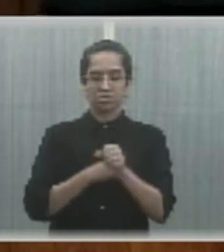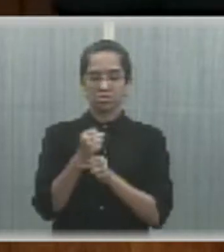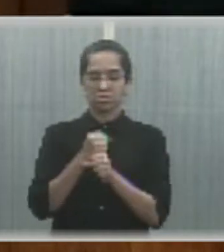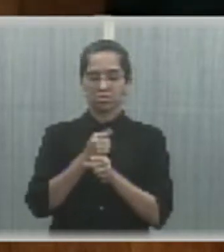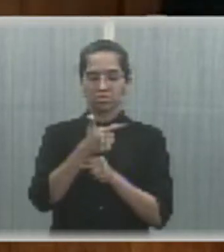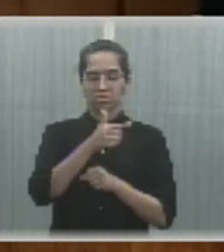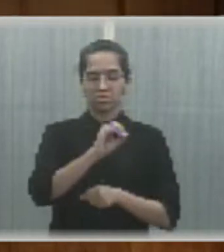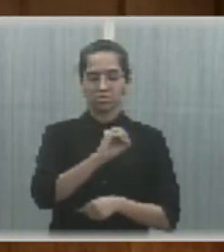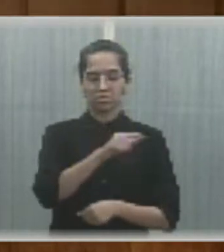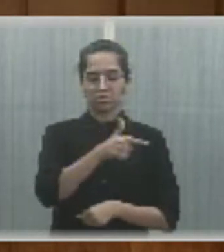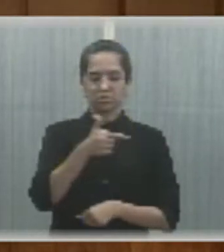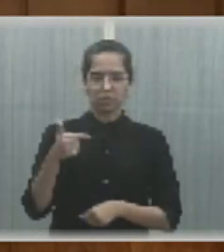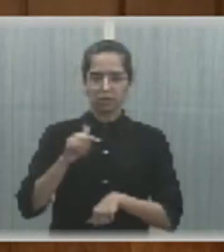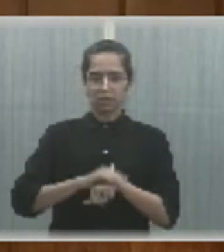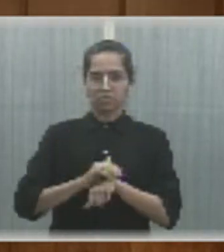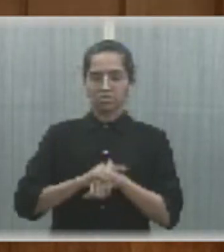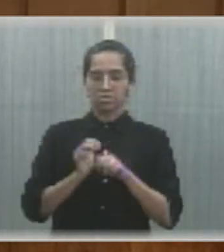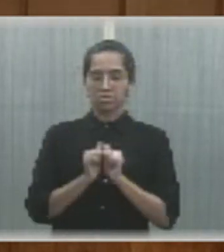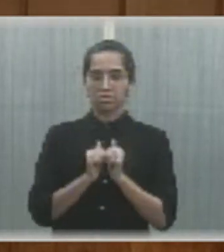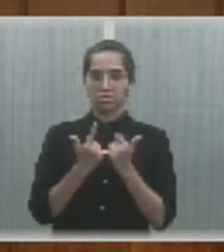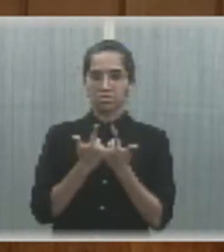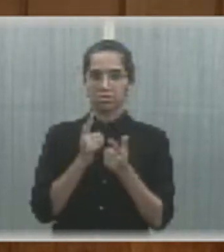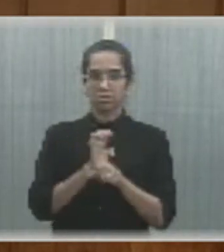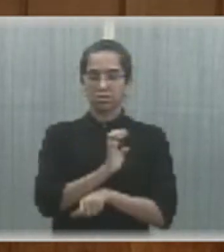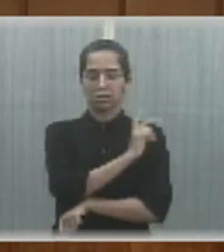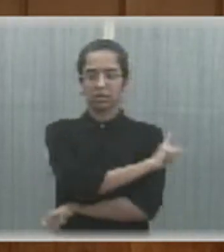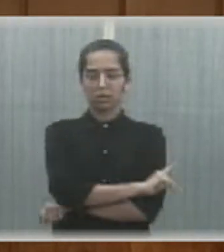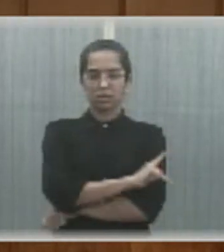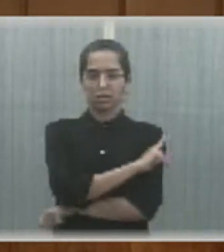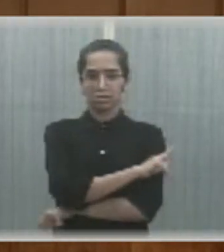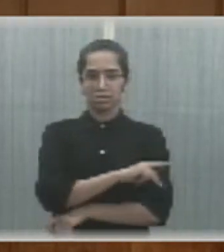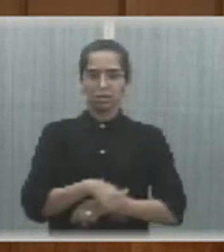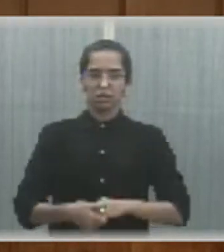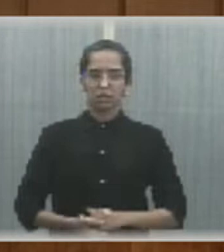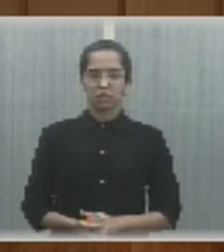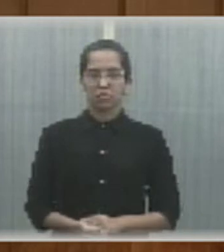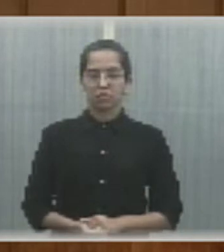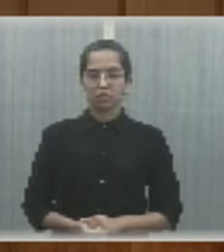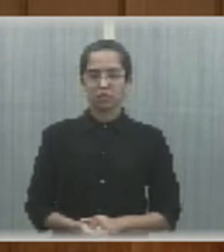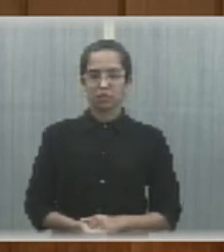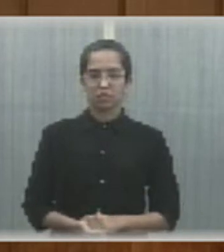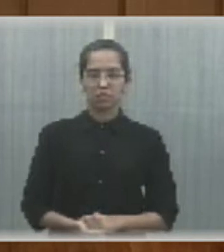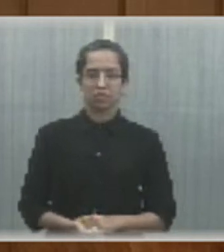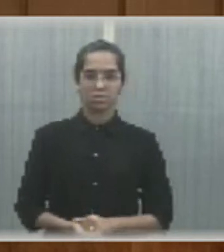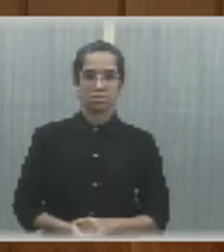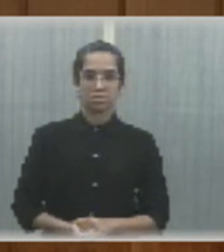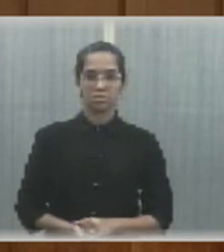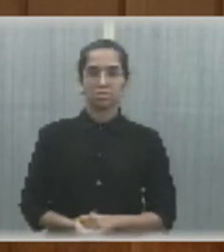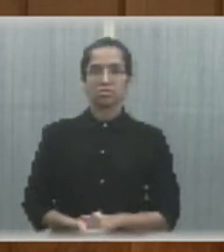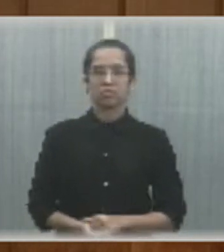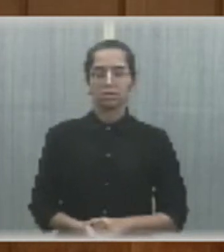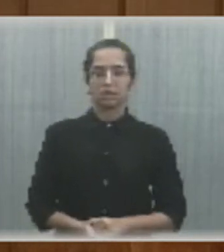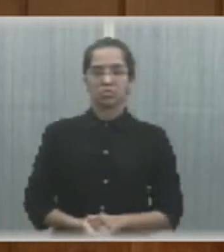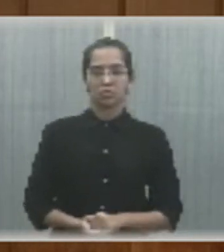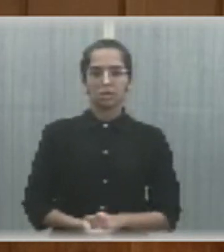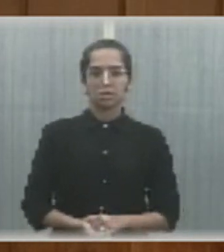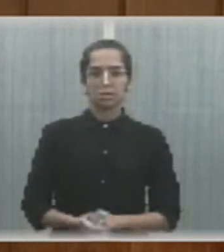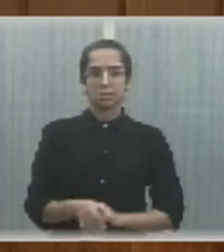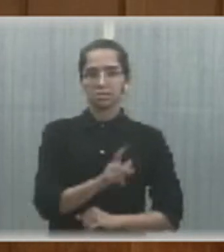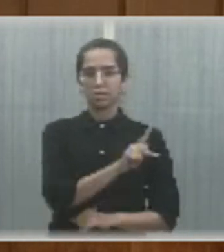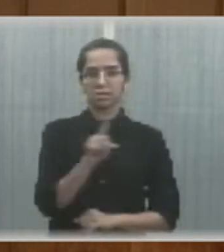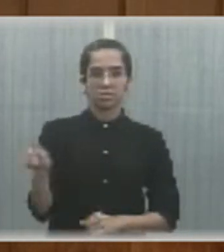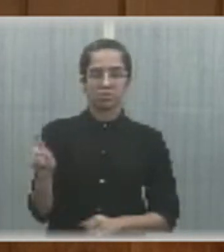da 4ª sessão legislativa da 19ª legislatura da Assembleia Legislativa do Estado do Piauí,